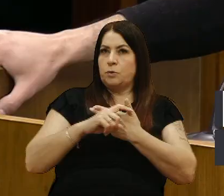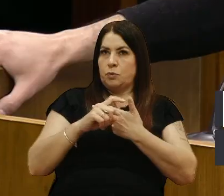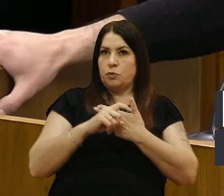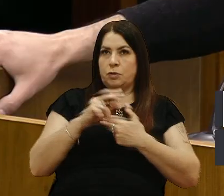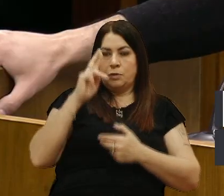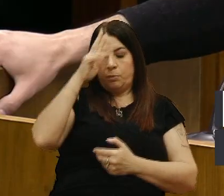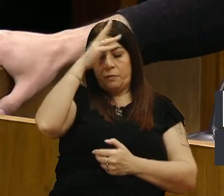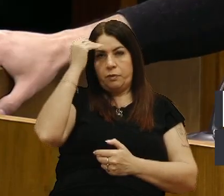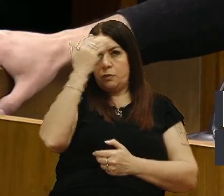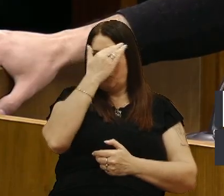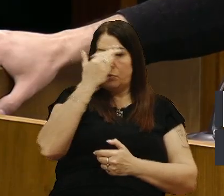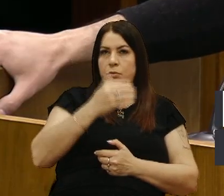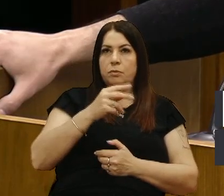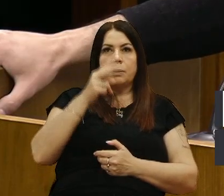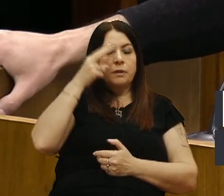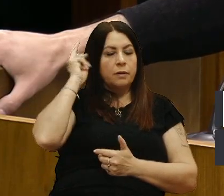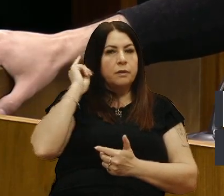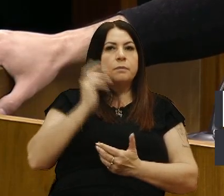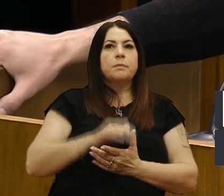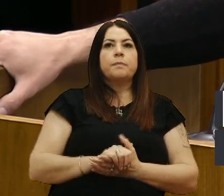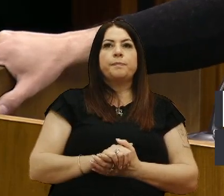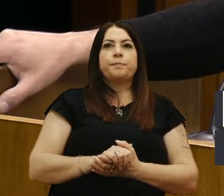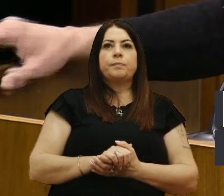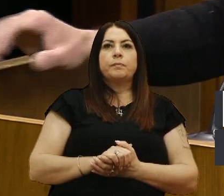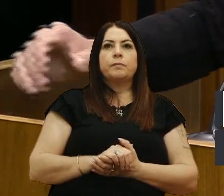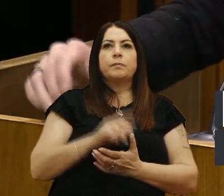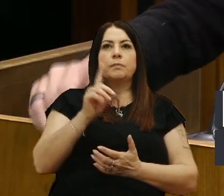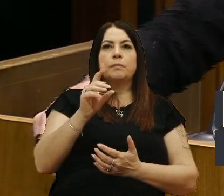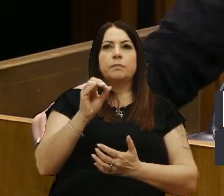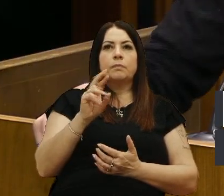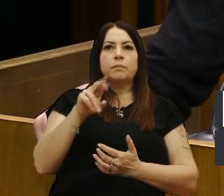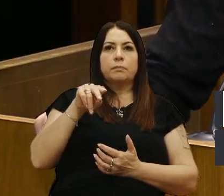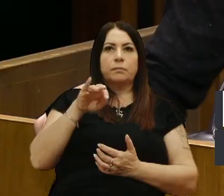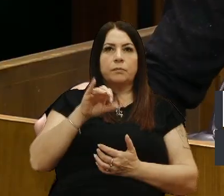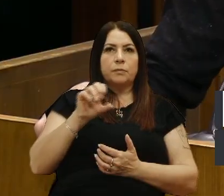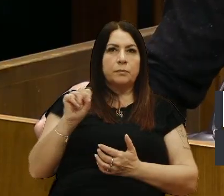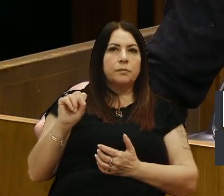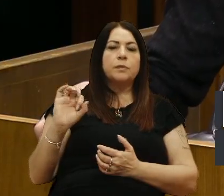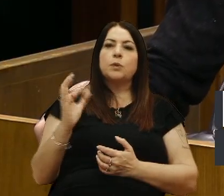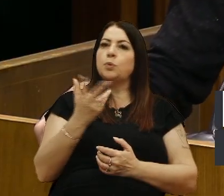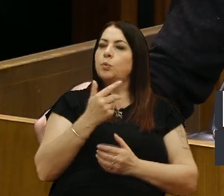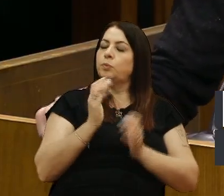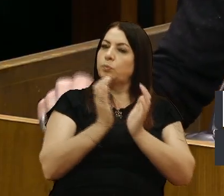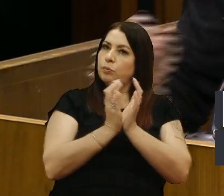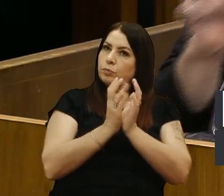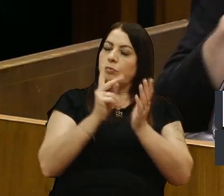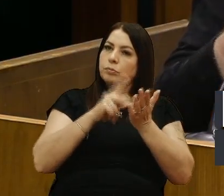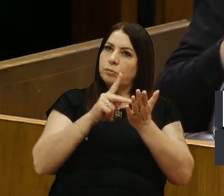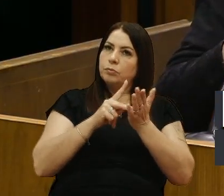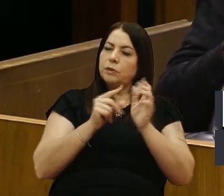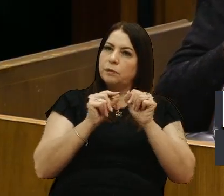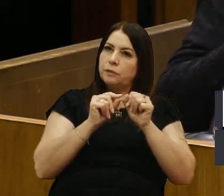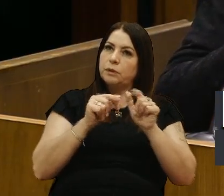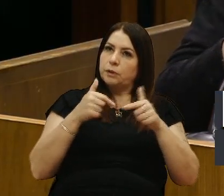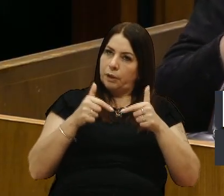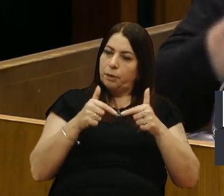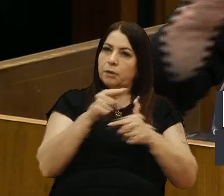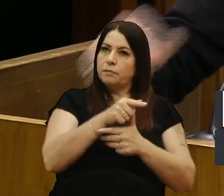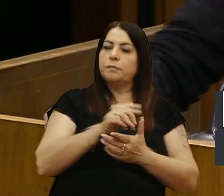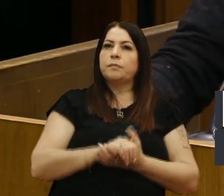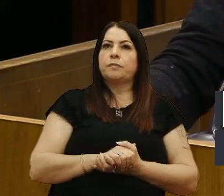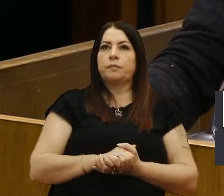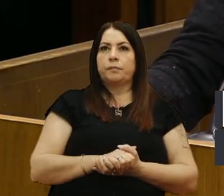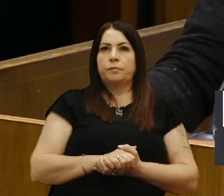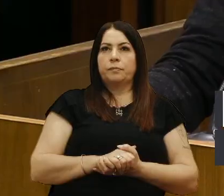prefeito Adiló, o Nesplo, enfim, o Dornelles, a toda a equipe que, de fato, vem fazendo esse